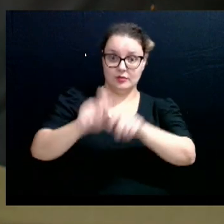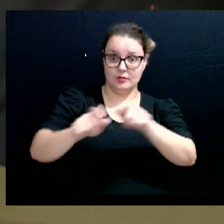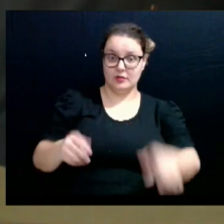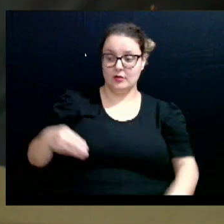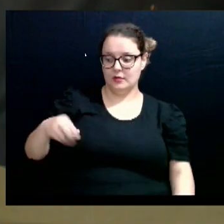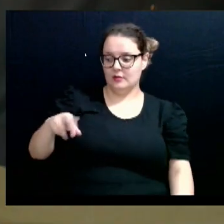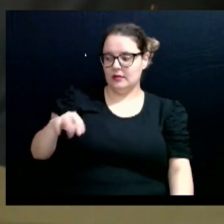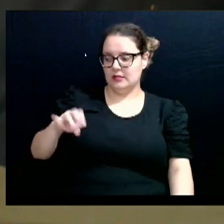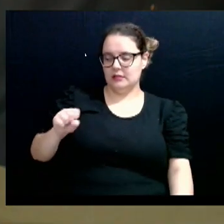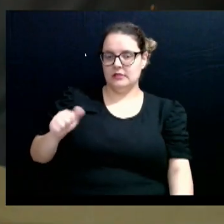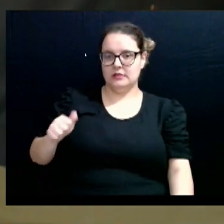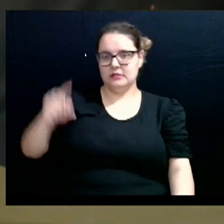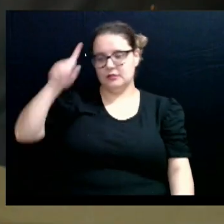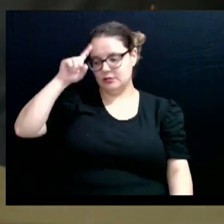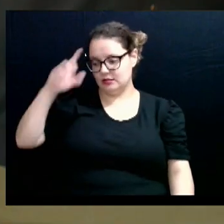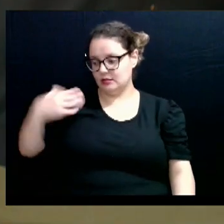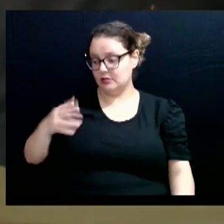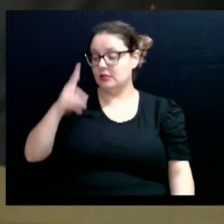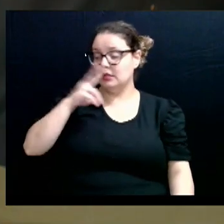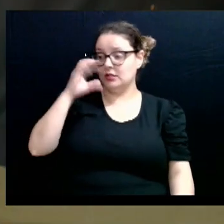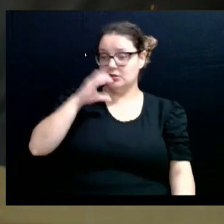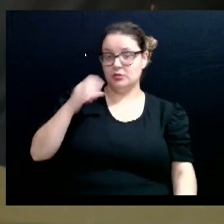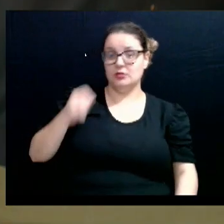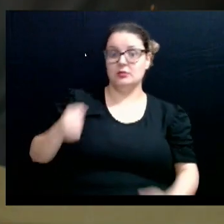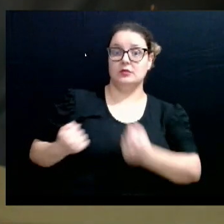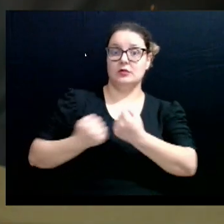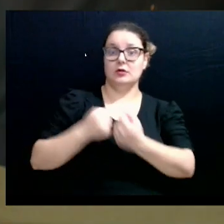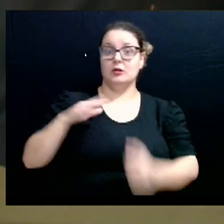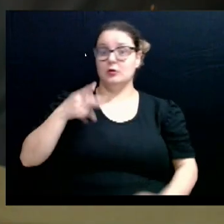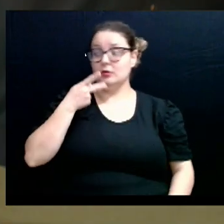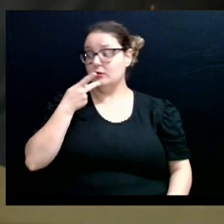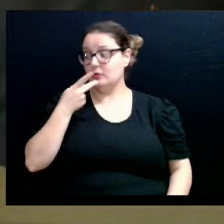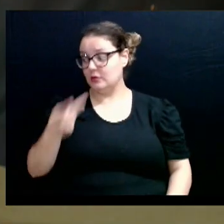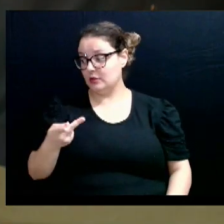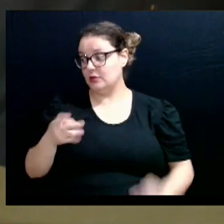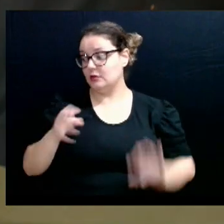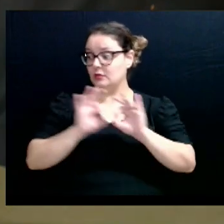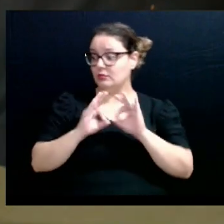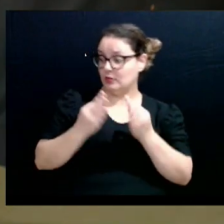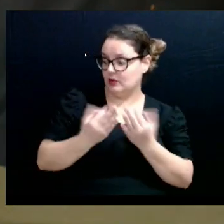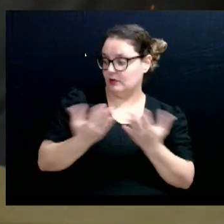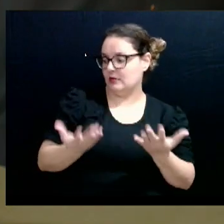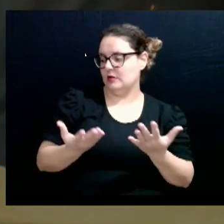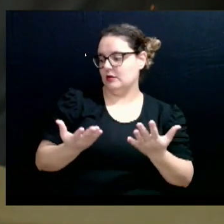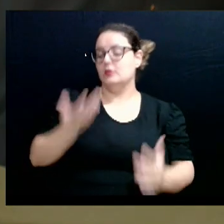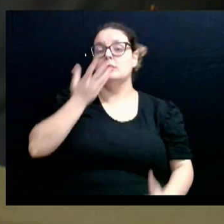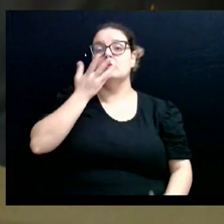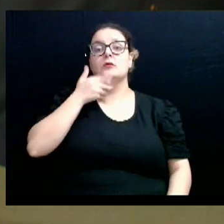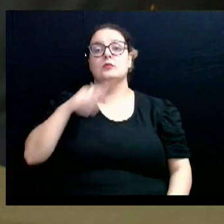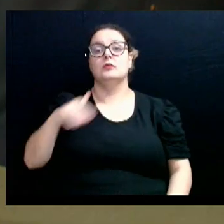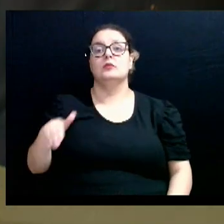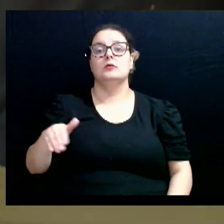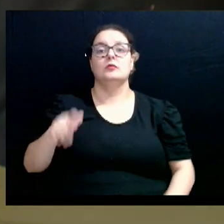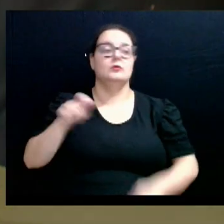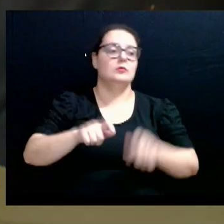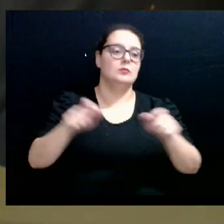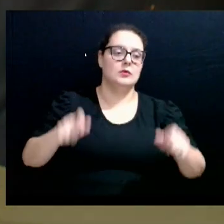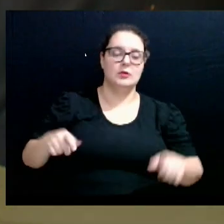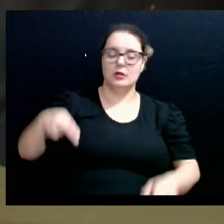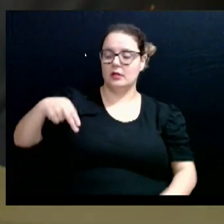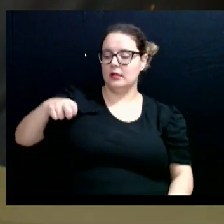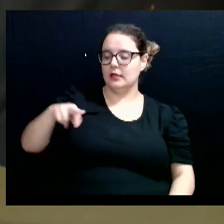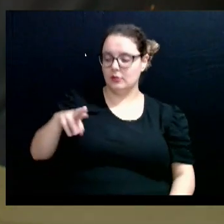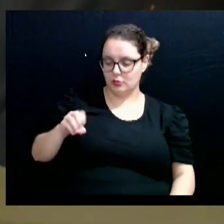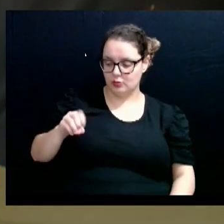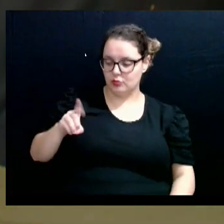prática, a urgência é dar suporte quando a gente fala de famílias com crianças, né, pessoas neurodivergentes. Então, a